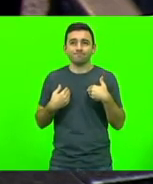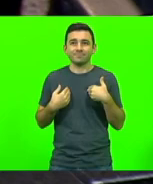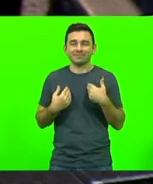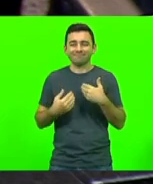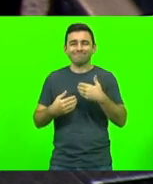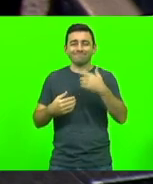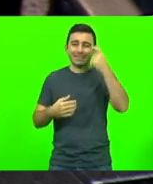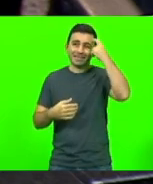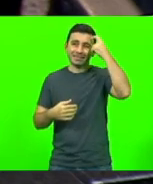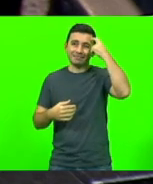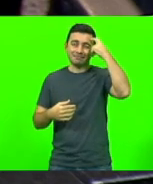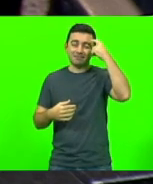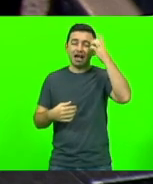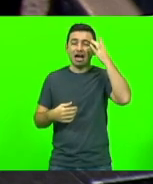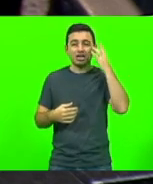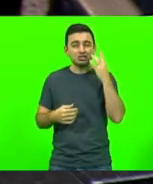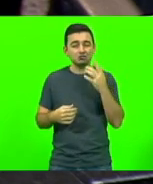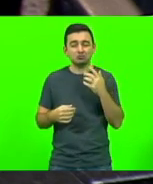retroação,